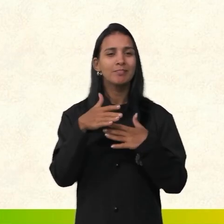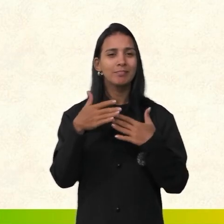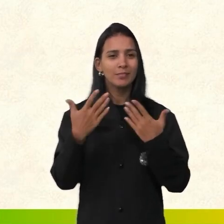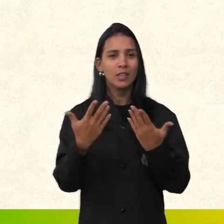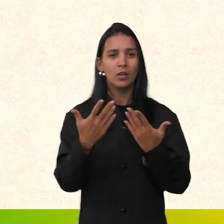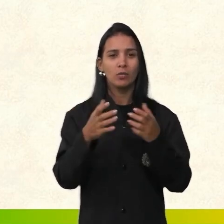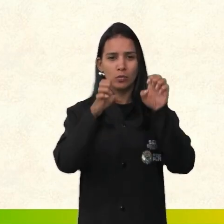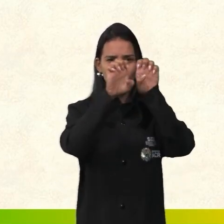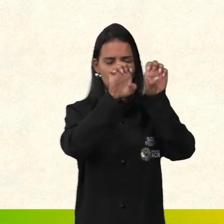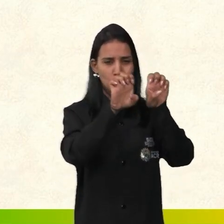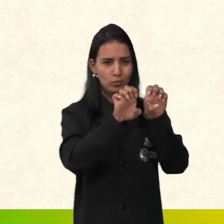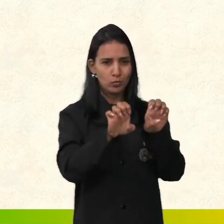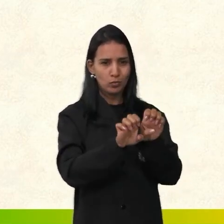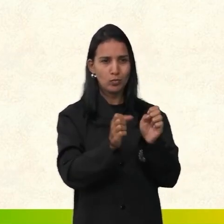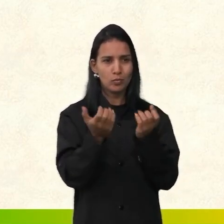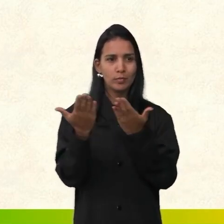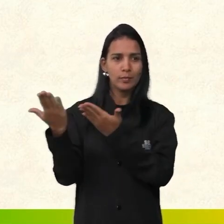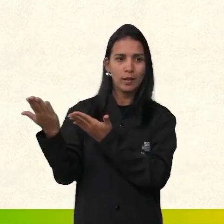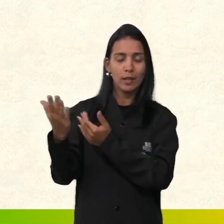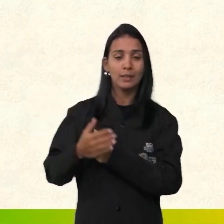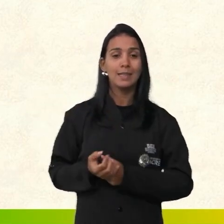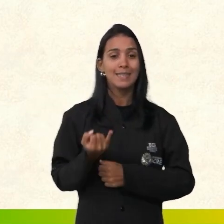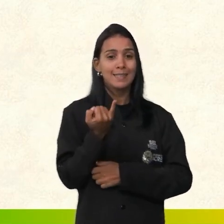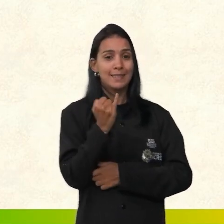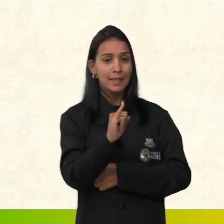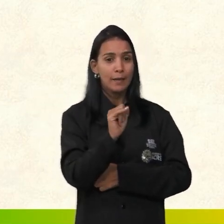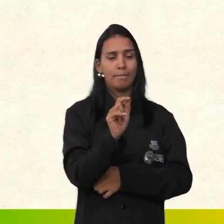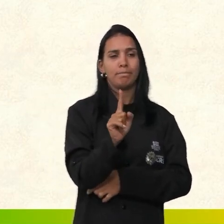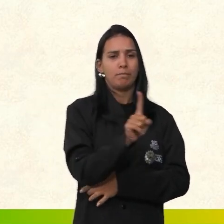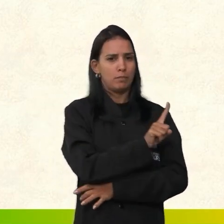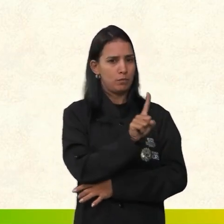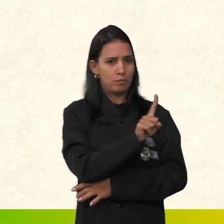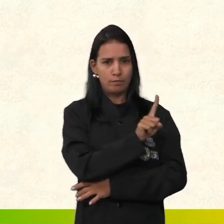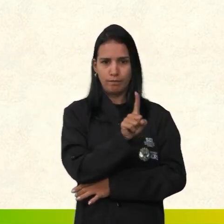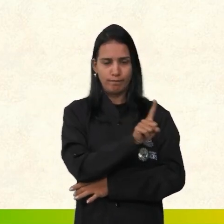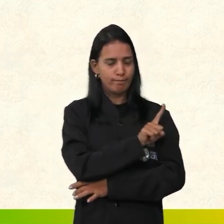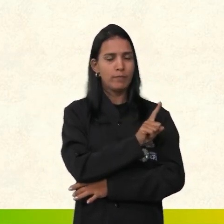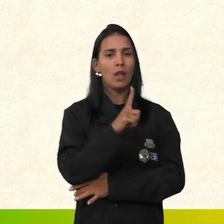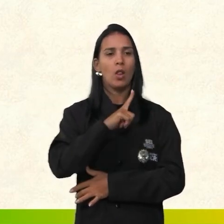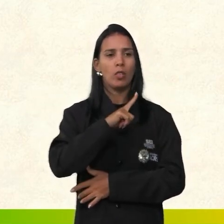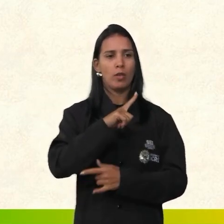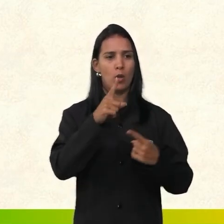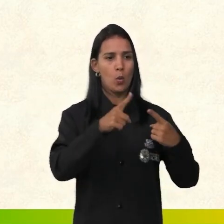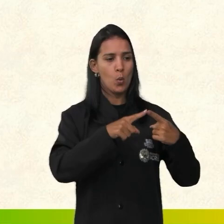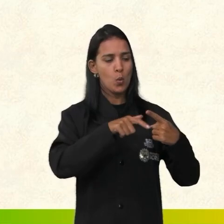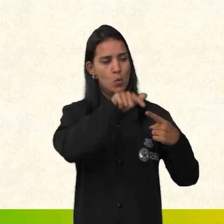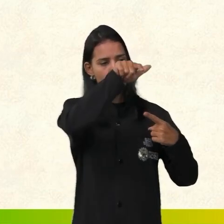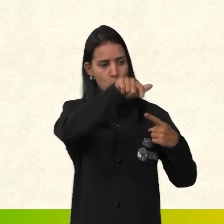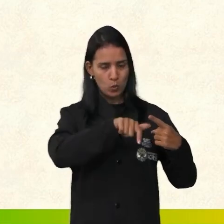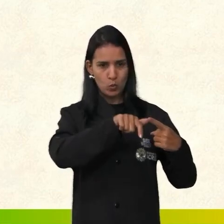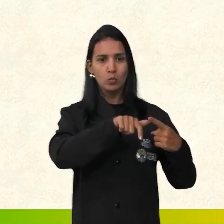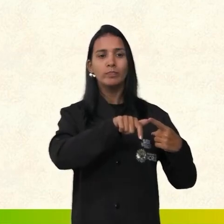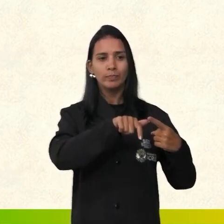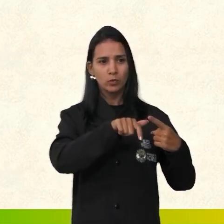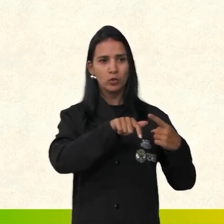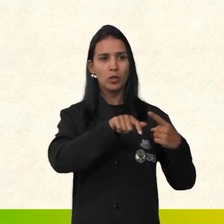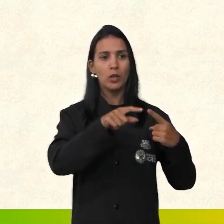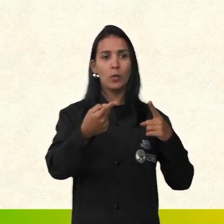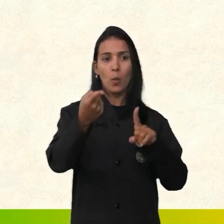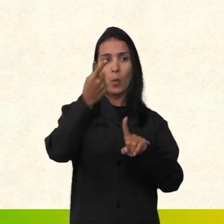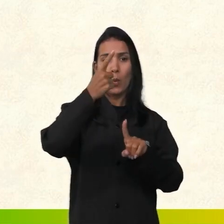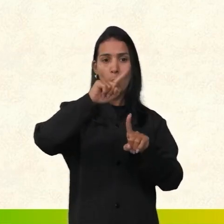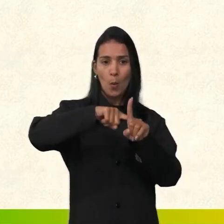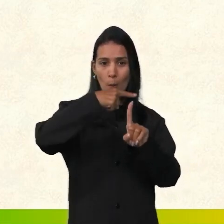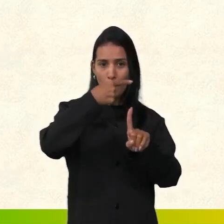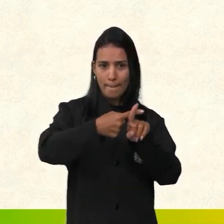estrutura a seguir. Na forma negativa, nós temos o sujeito, mais o did not,